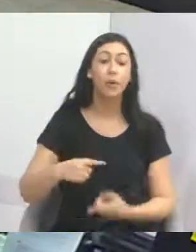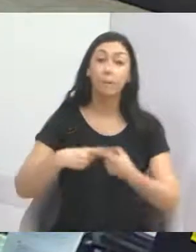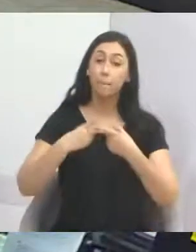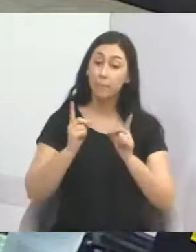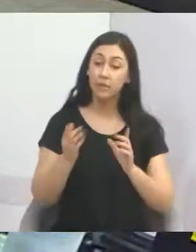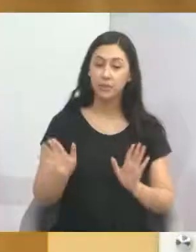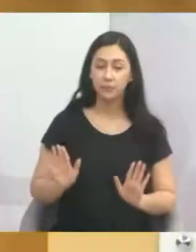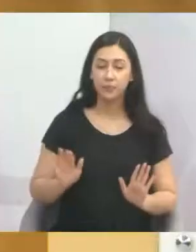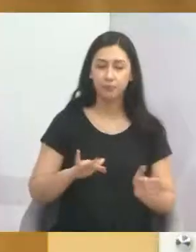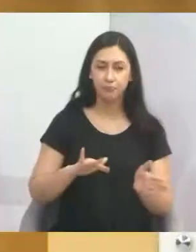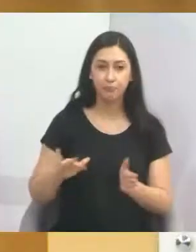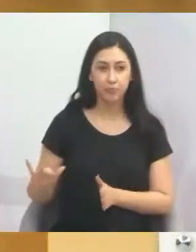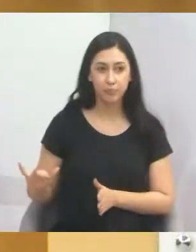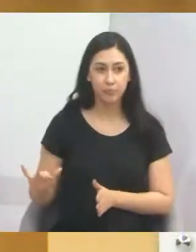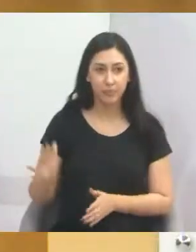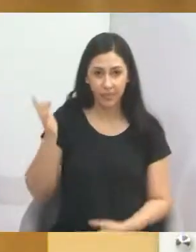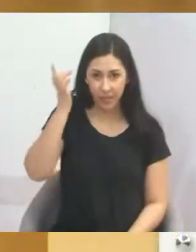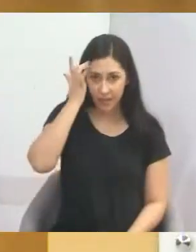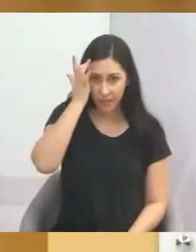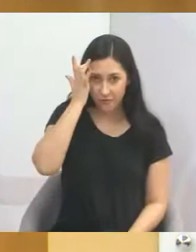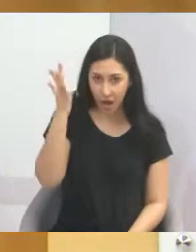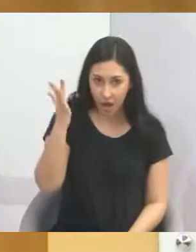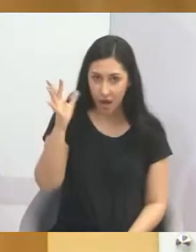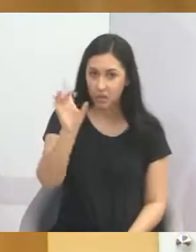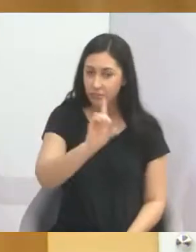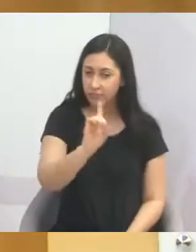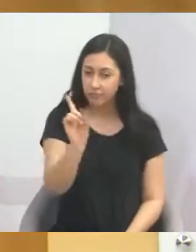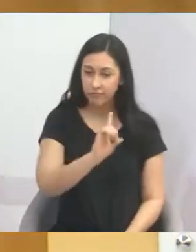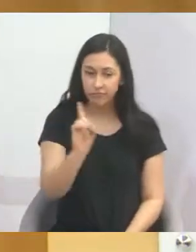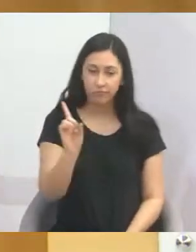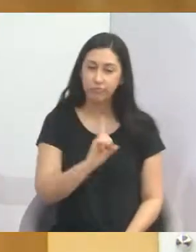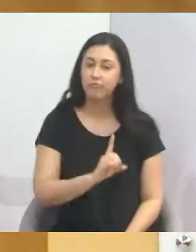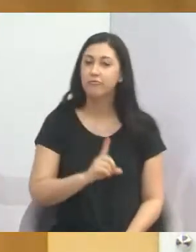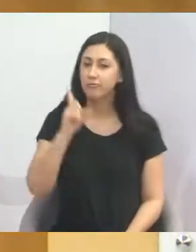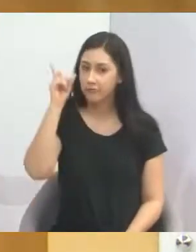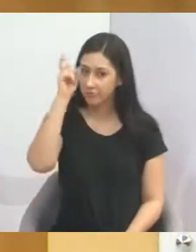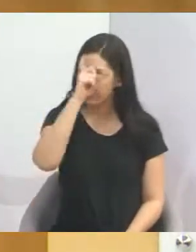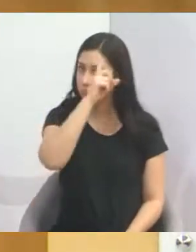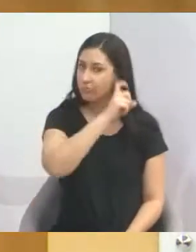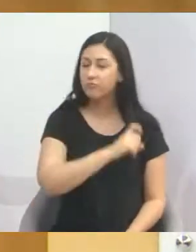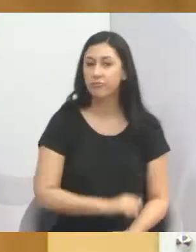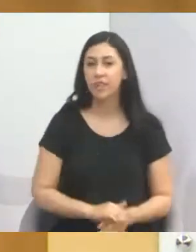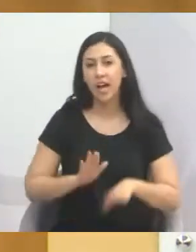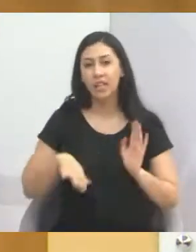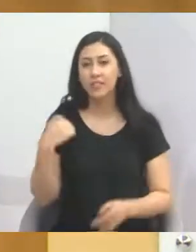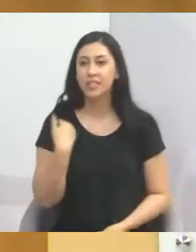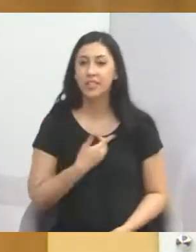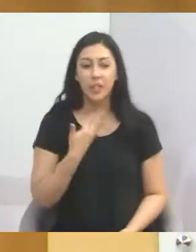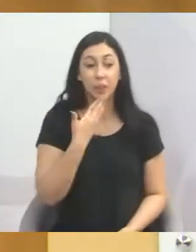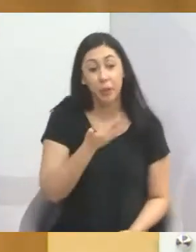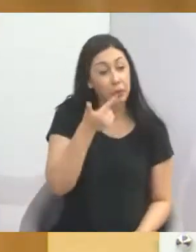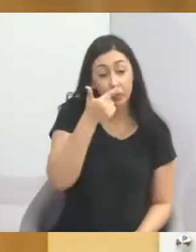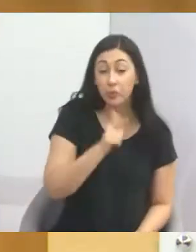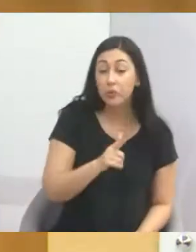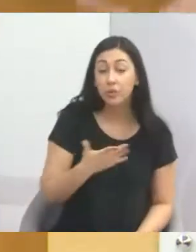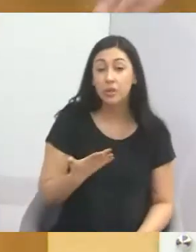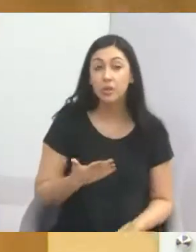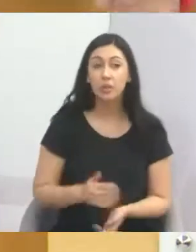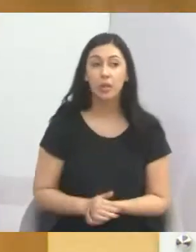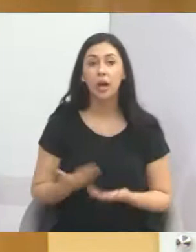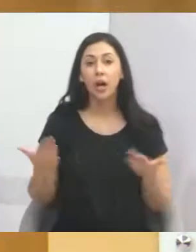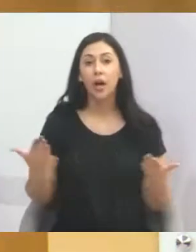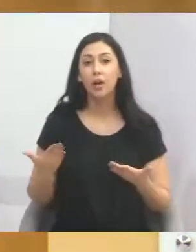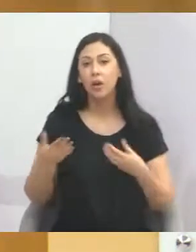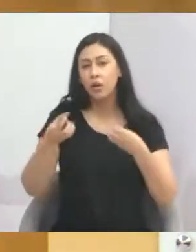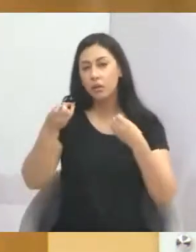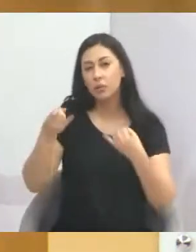voltando a falar que não é fácil ser vereador. Nem tudo que a gente pede, a gente alcança. Agora acabamos de falar